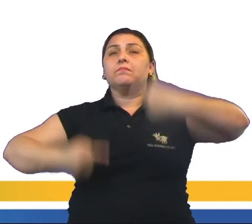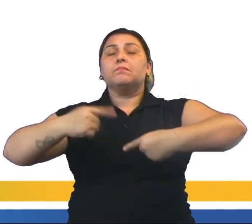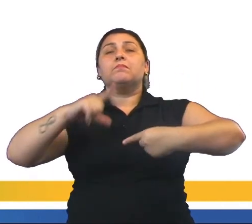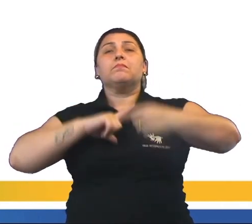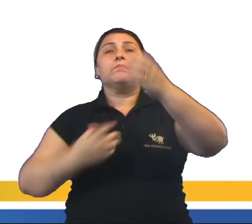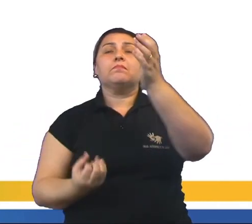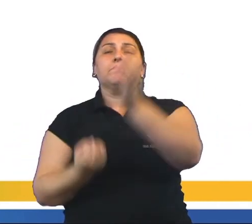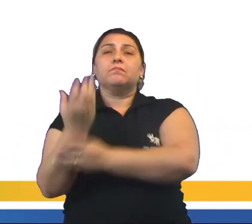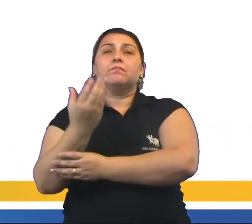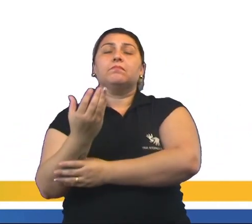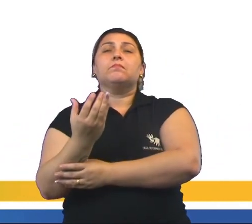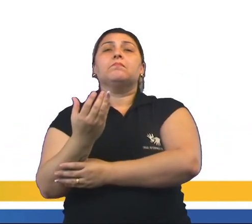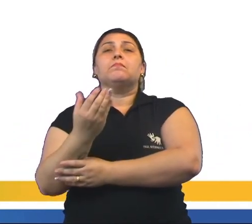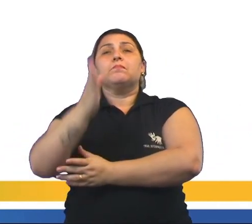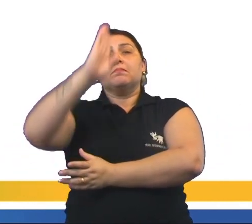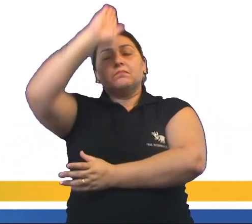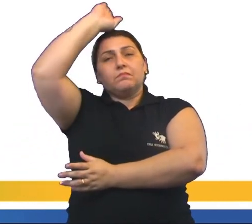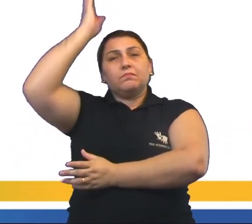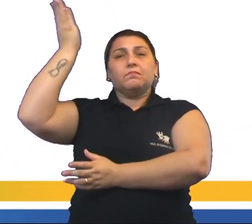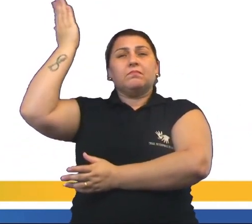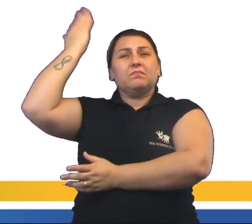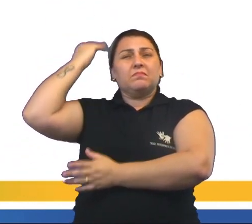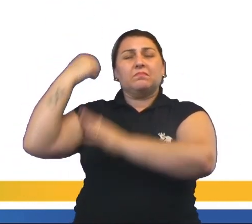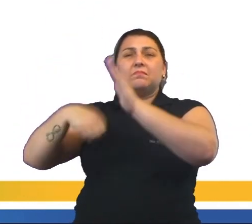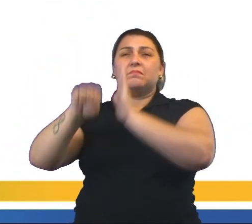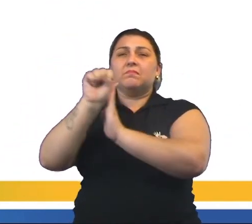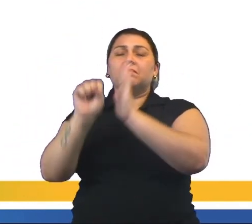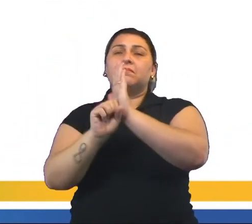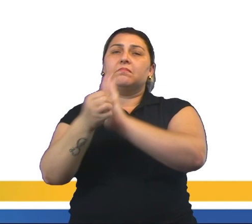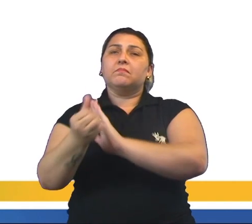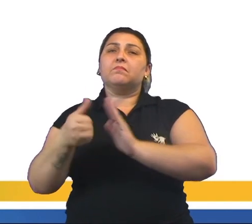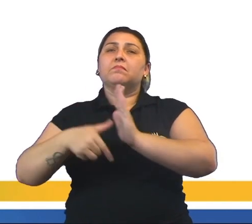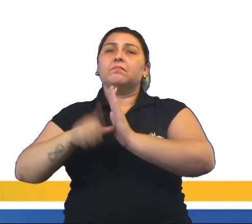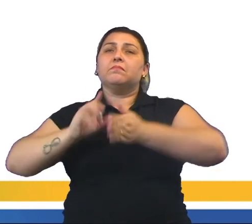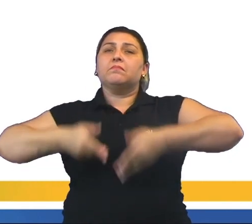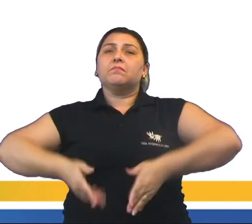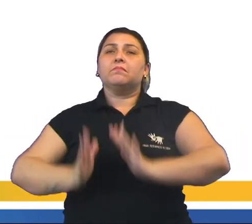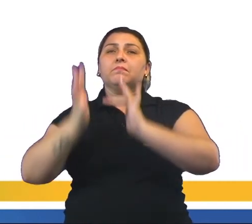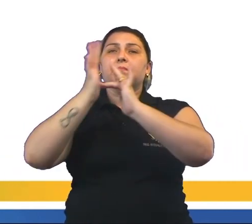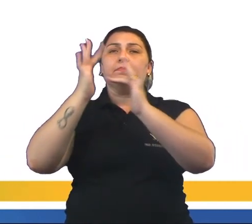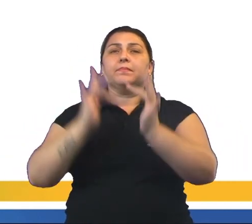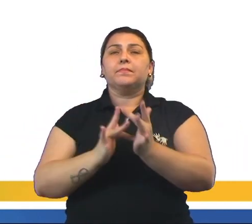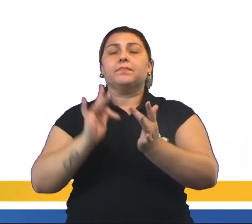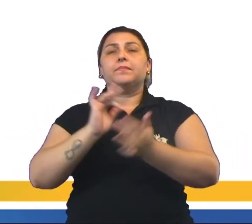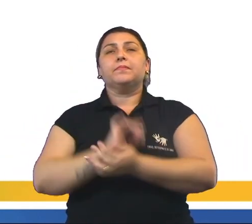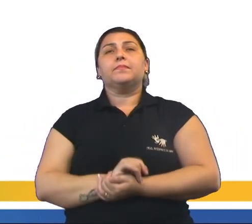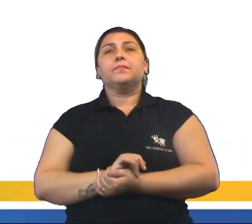origem na antiga Roma, no século 6 a.C., né?